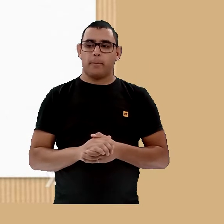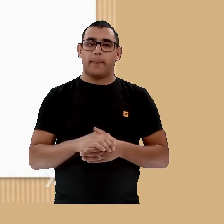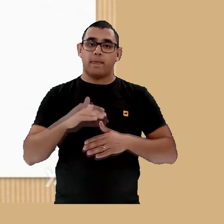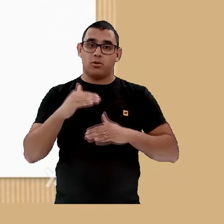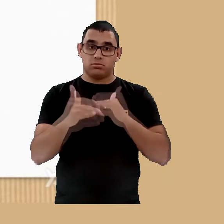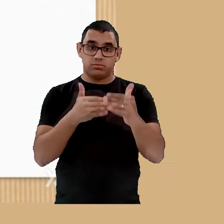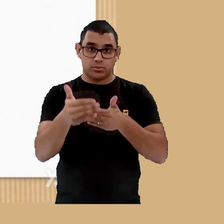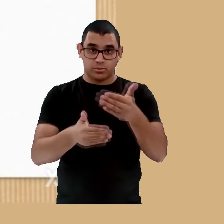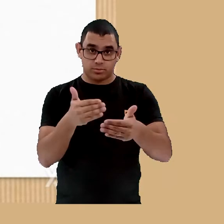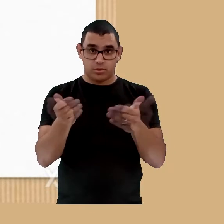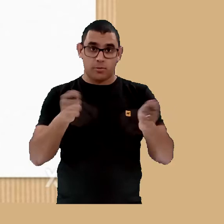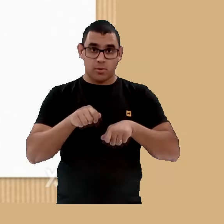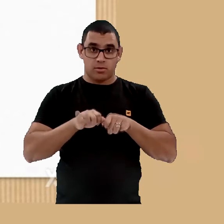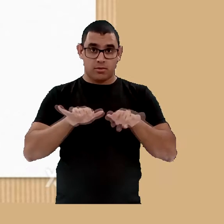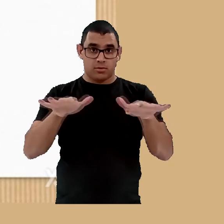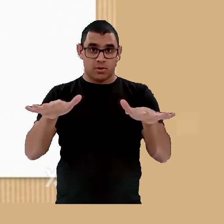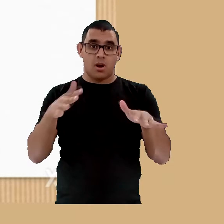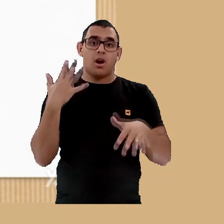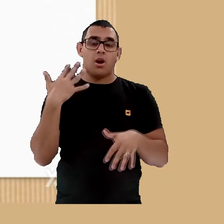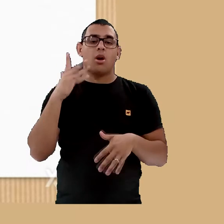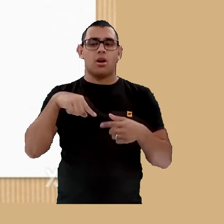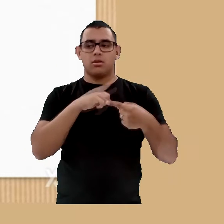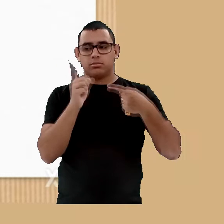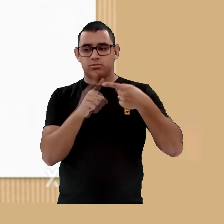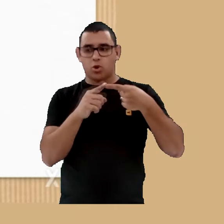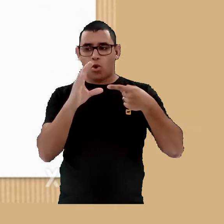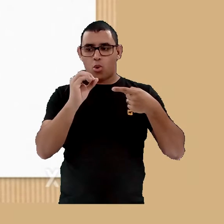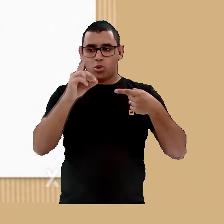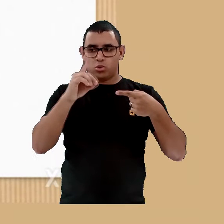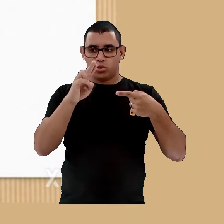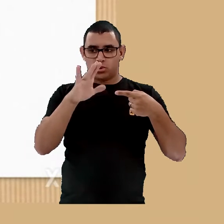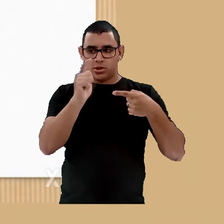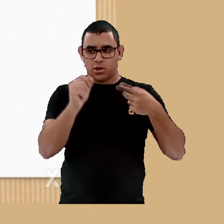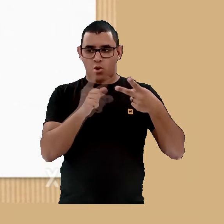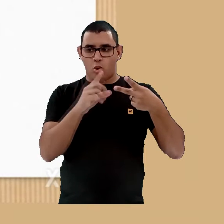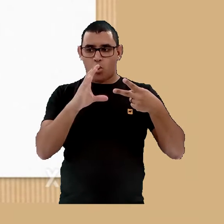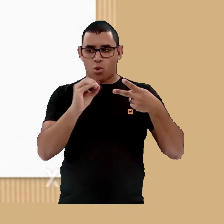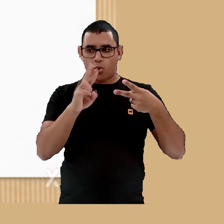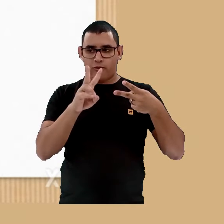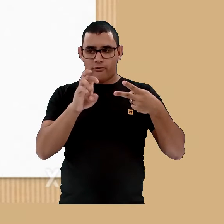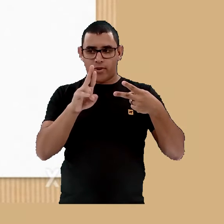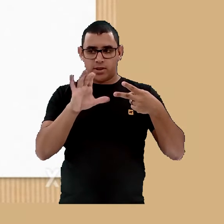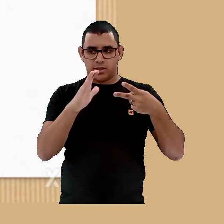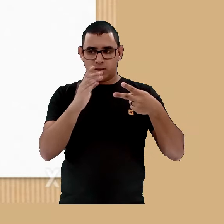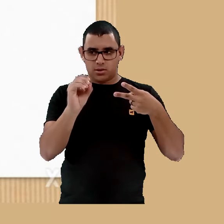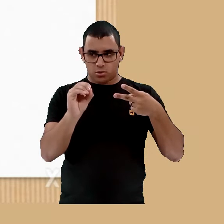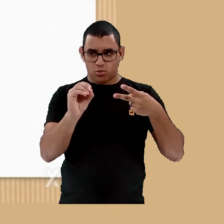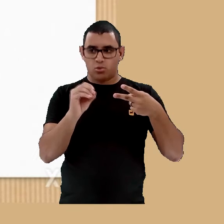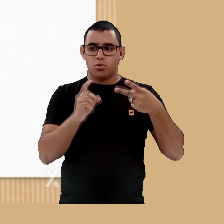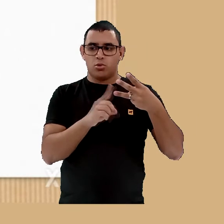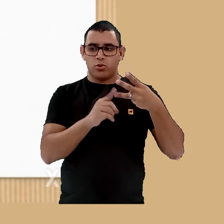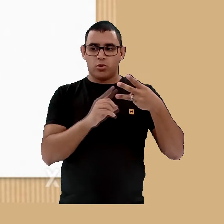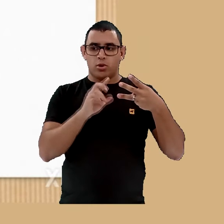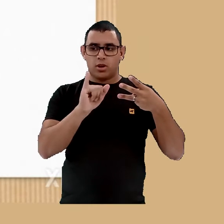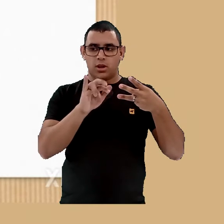Então, os processos de propagação de calor que nós iremos trabalhar hoje são condução, conversão e irradiação. Então,